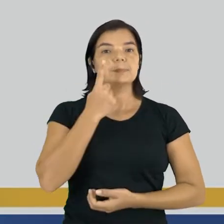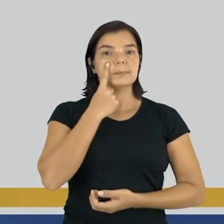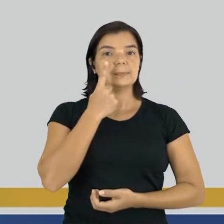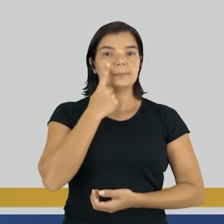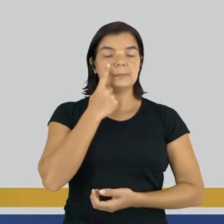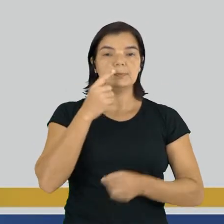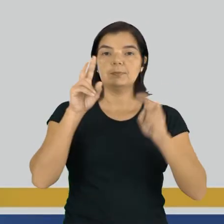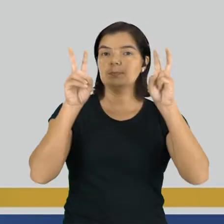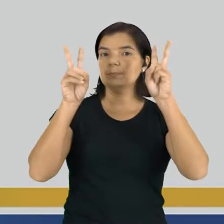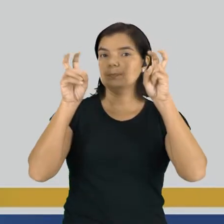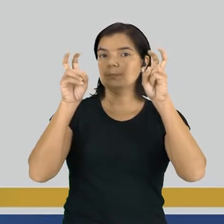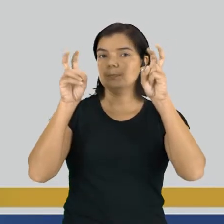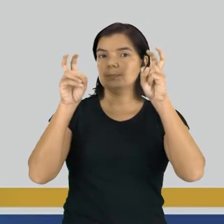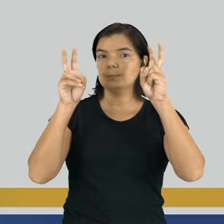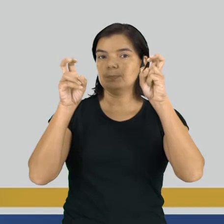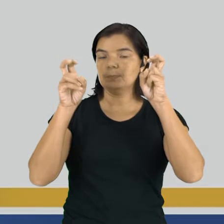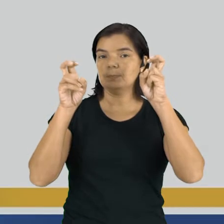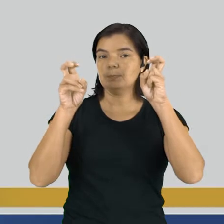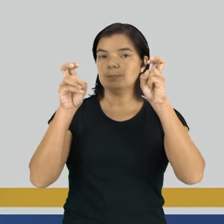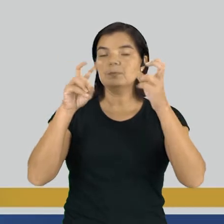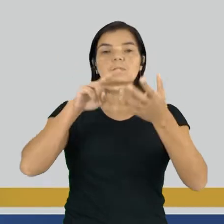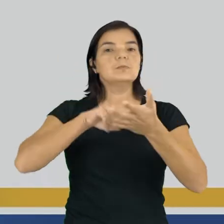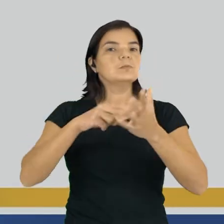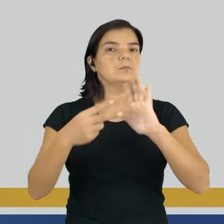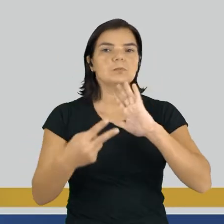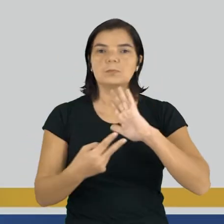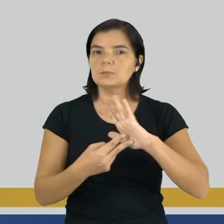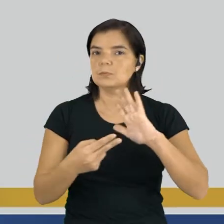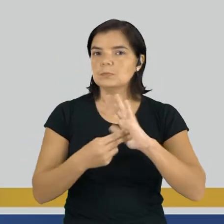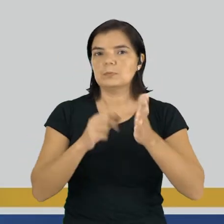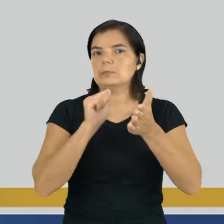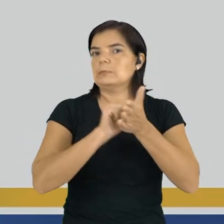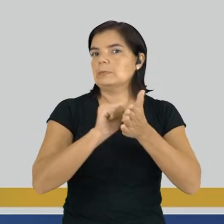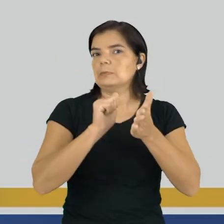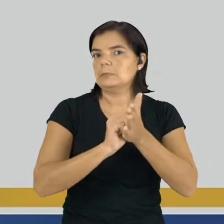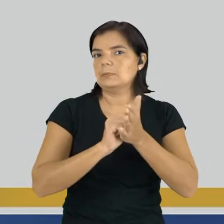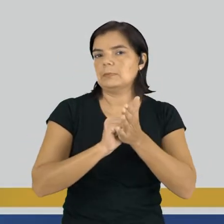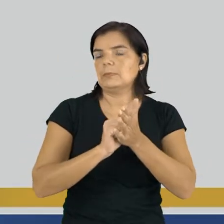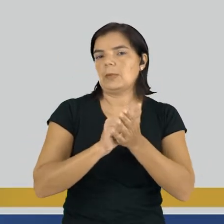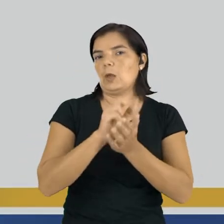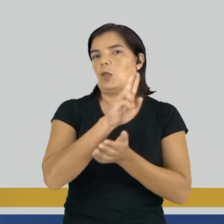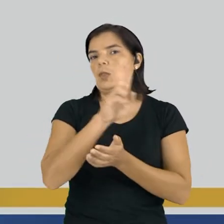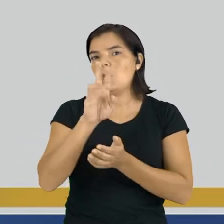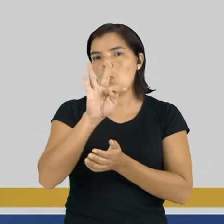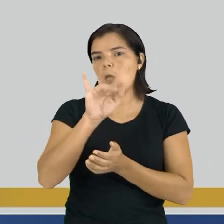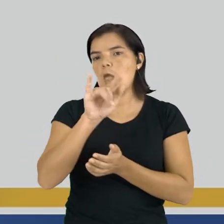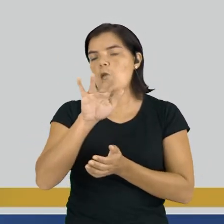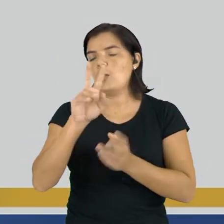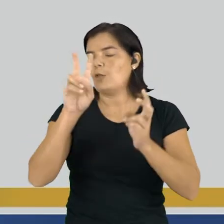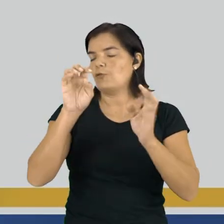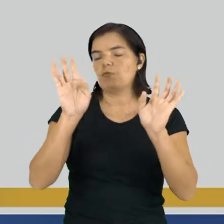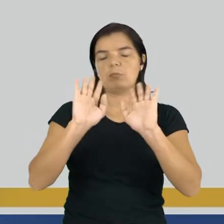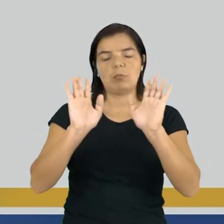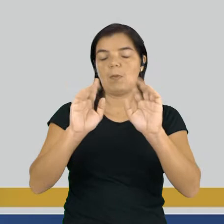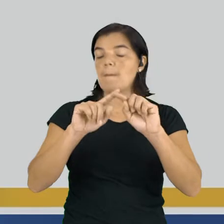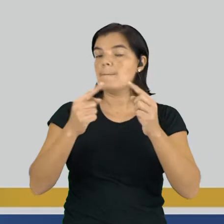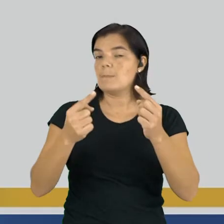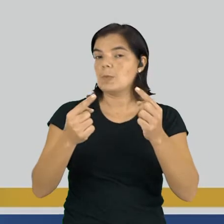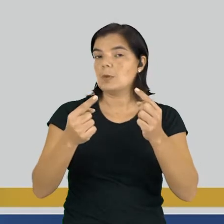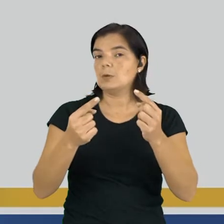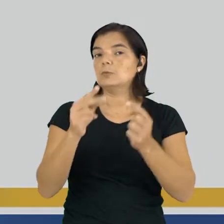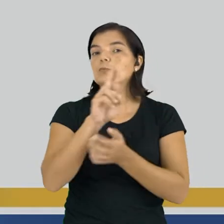Veja aí, o título da tabela. Não significa que nós vamos escrever título da tabela. Significa que nós vamos